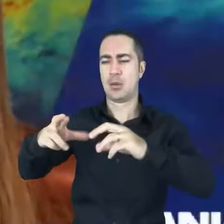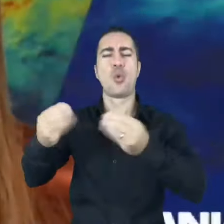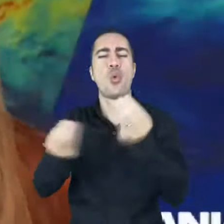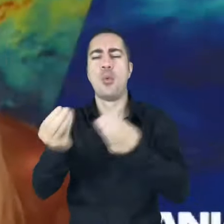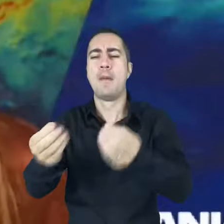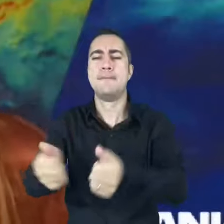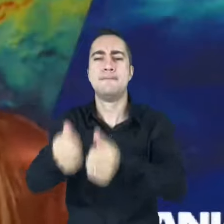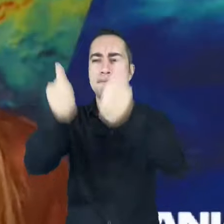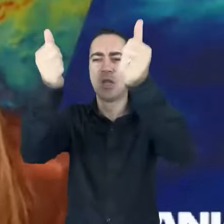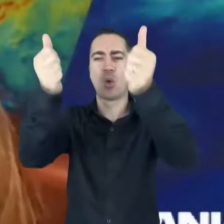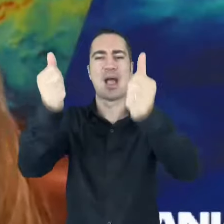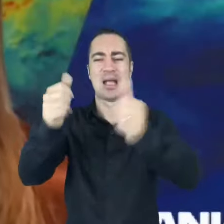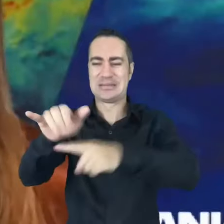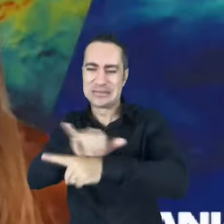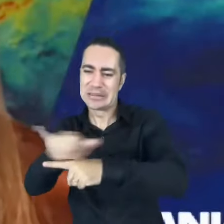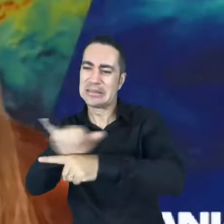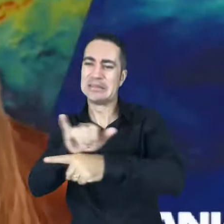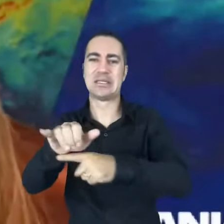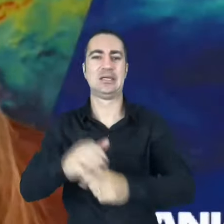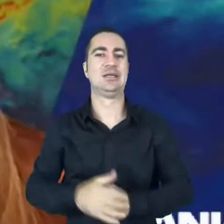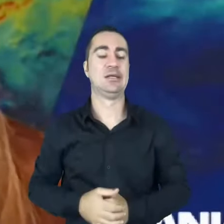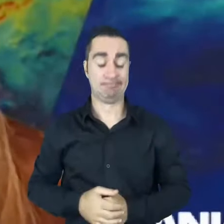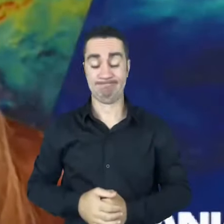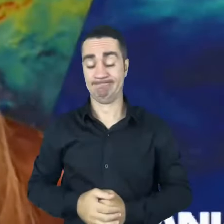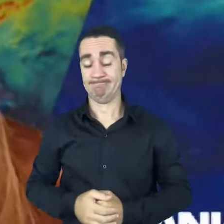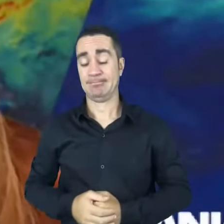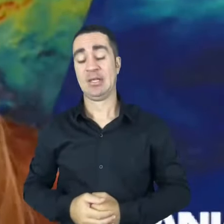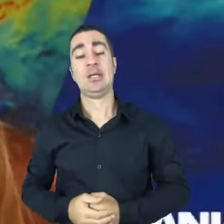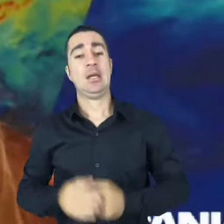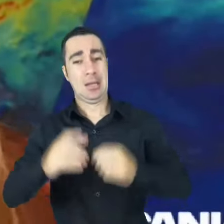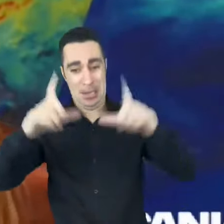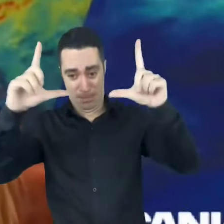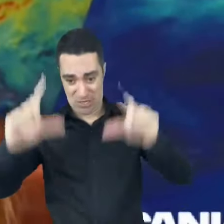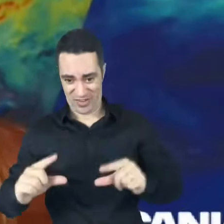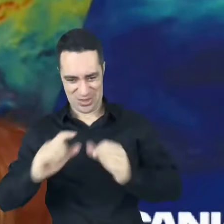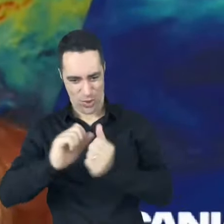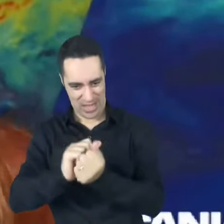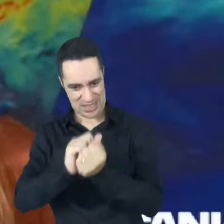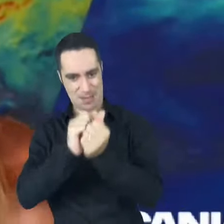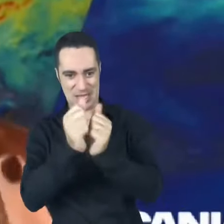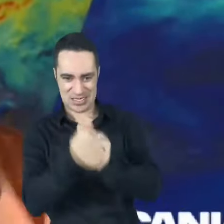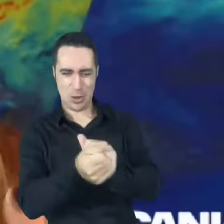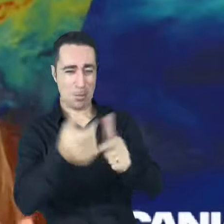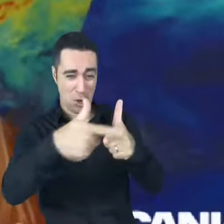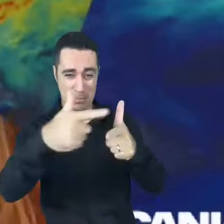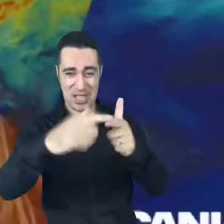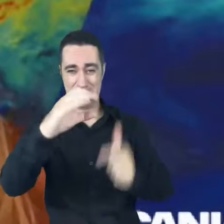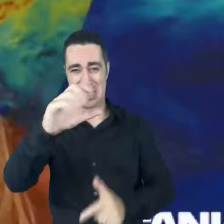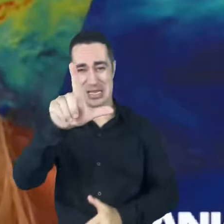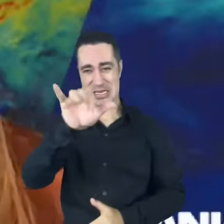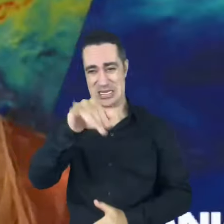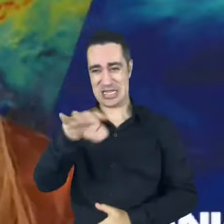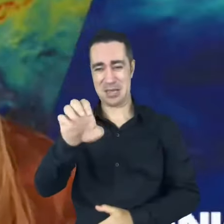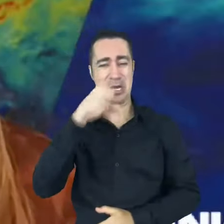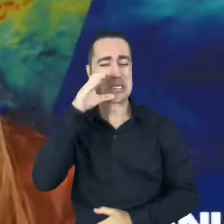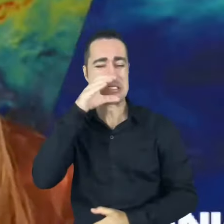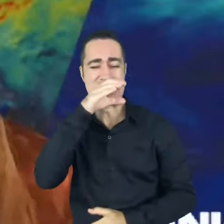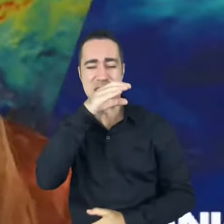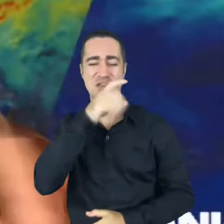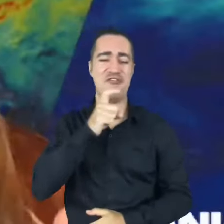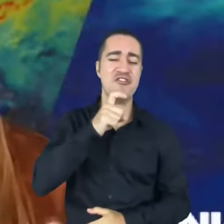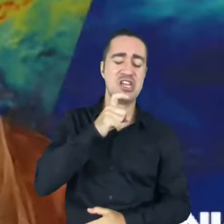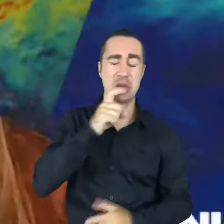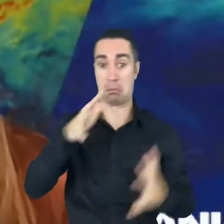Eu acho que a adaptação e mitigação dos problemas climáticos são grandes tópicos. Eu não sei se você olha isso de um ponto de